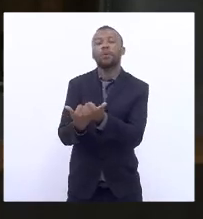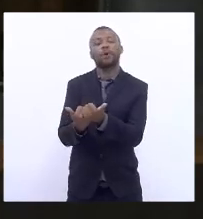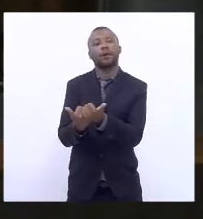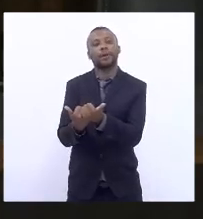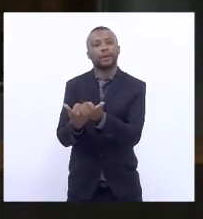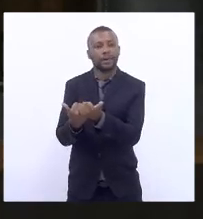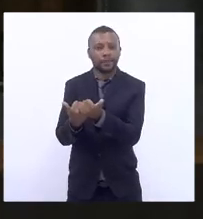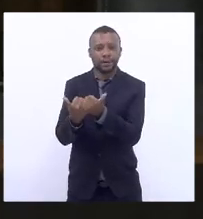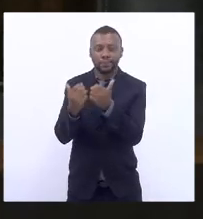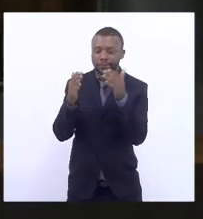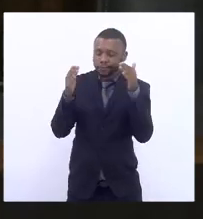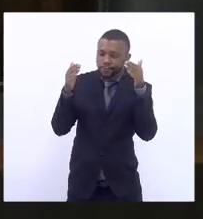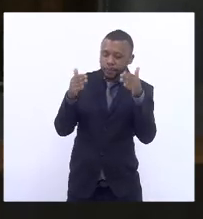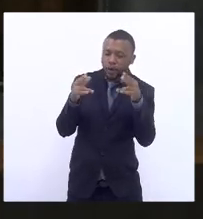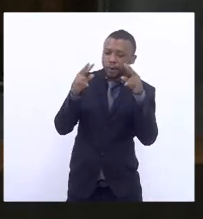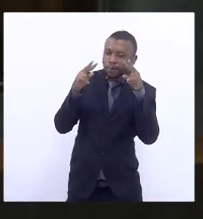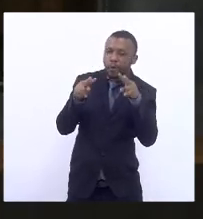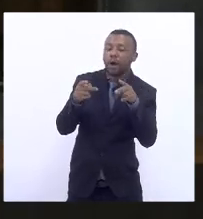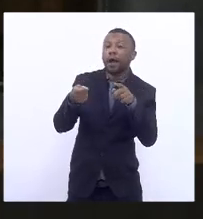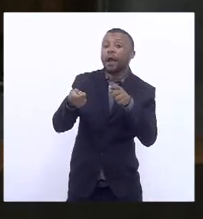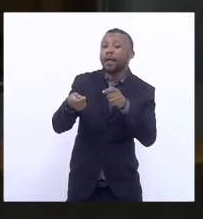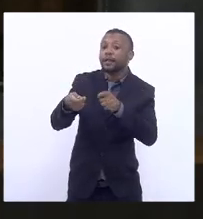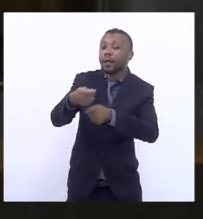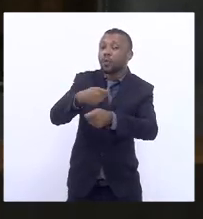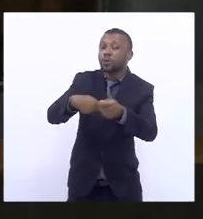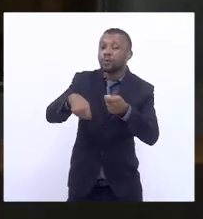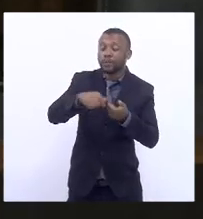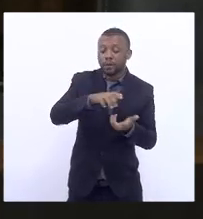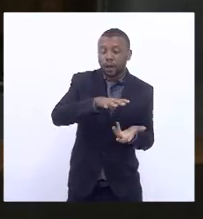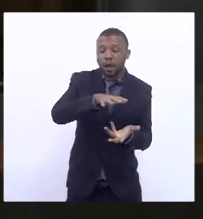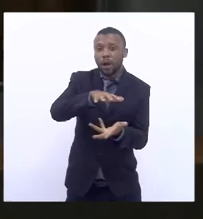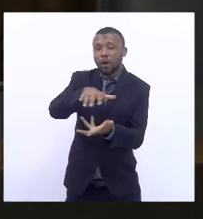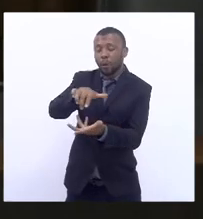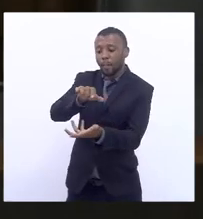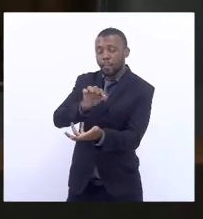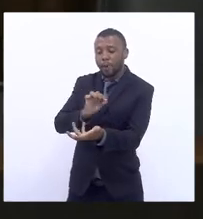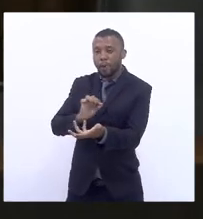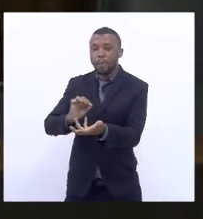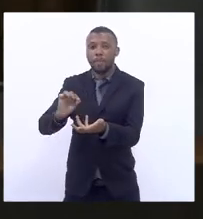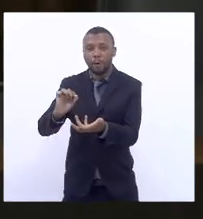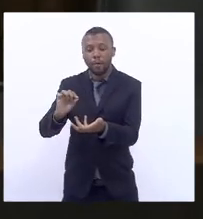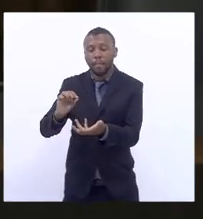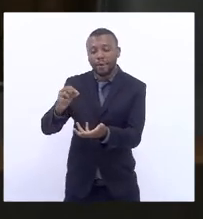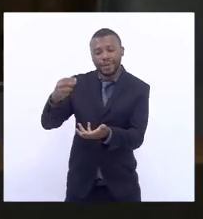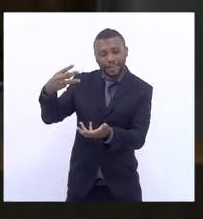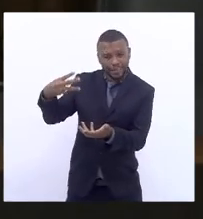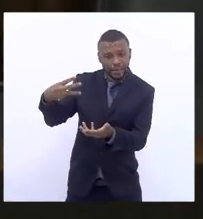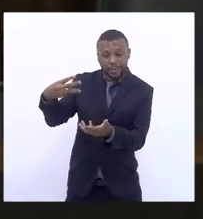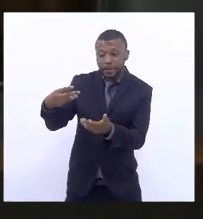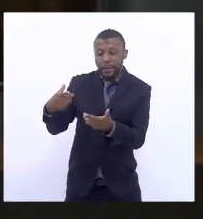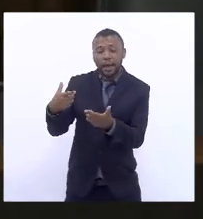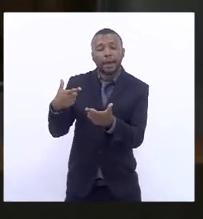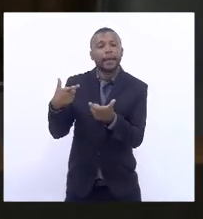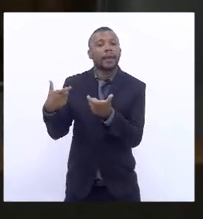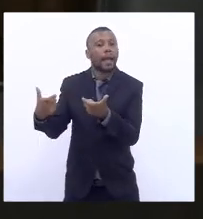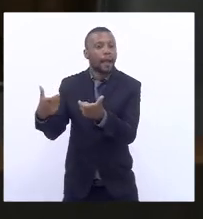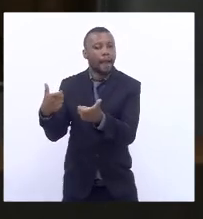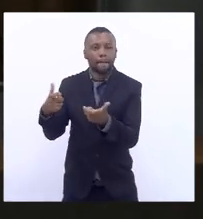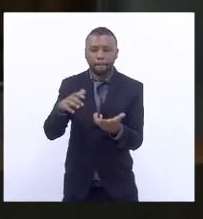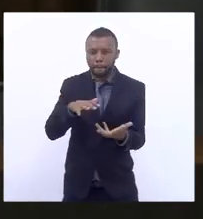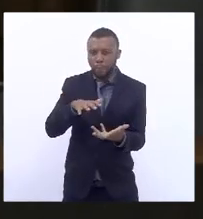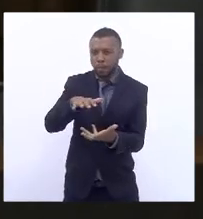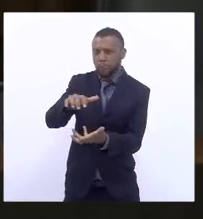sob o ponto de vista da economia global, uma terceira guerra mundial,